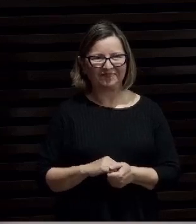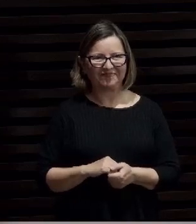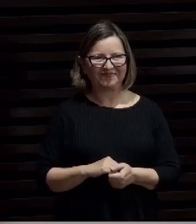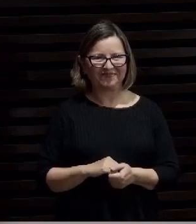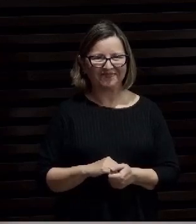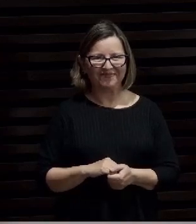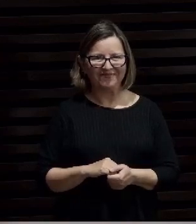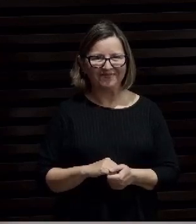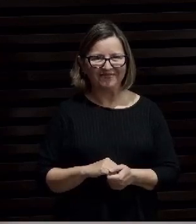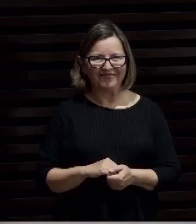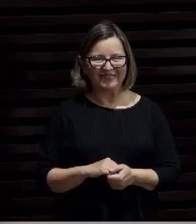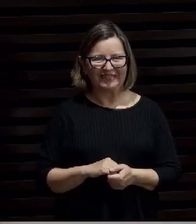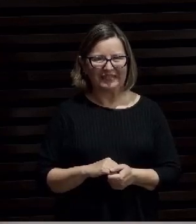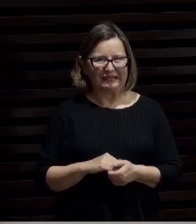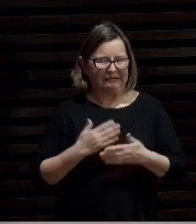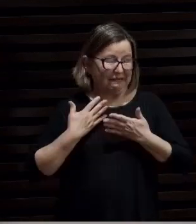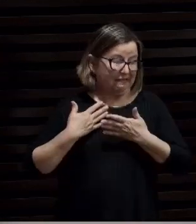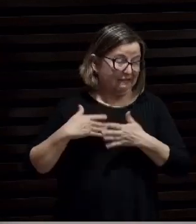eu tinha birra.